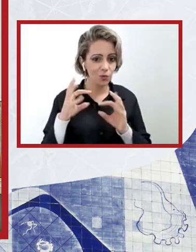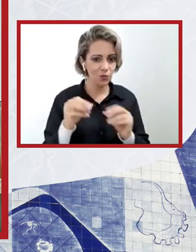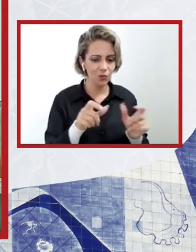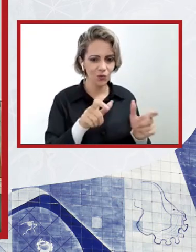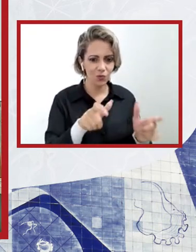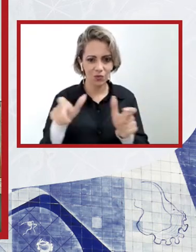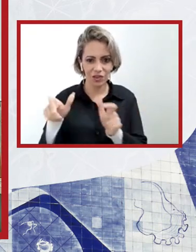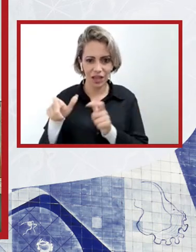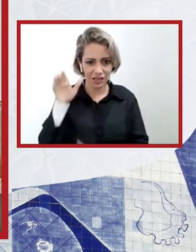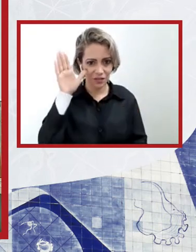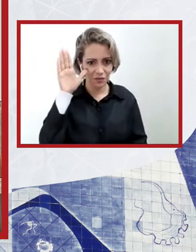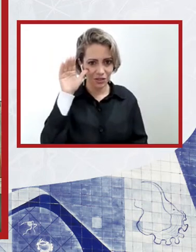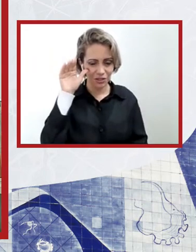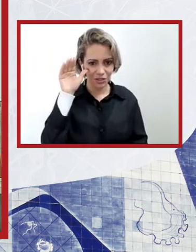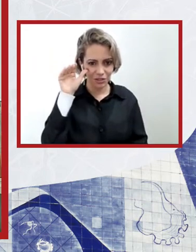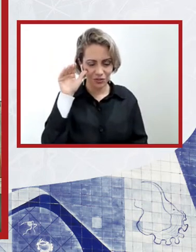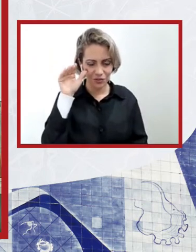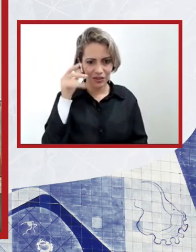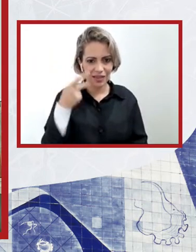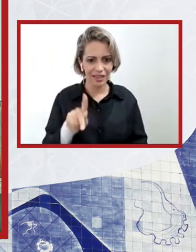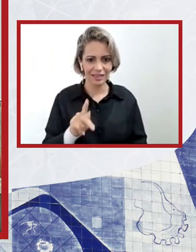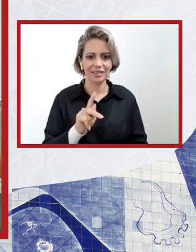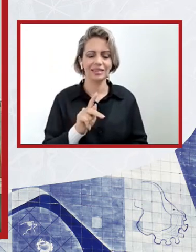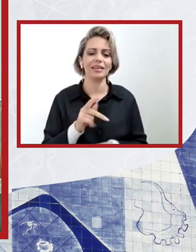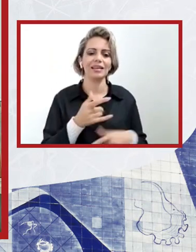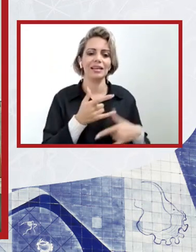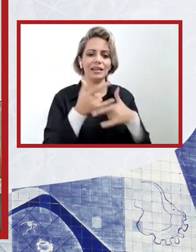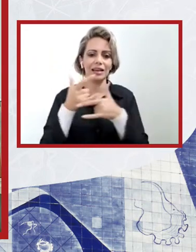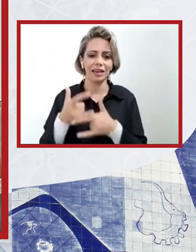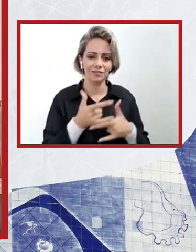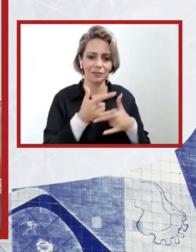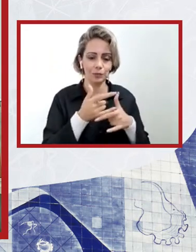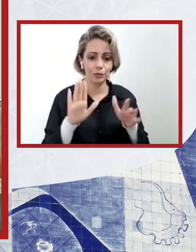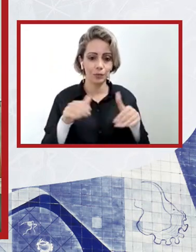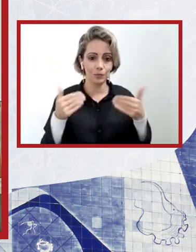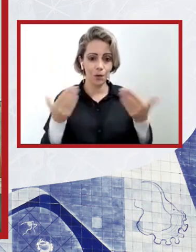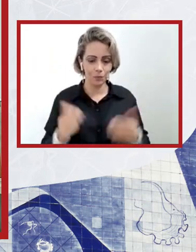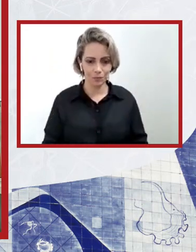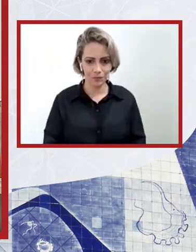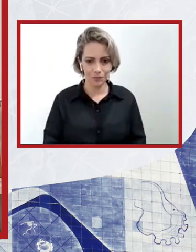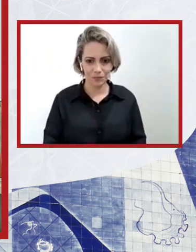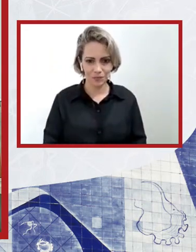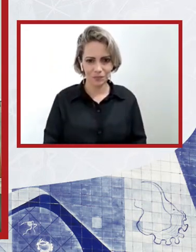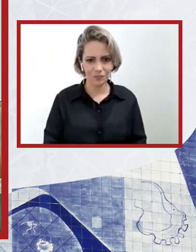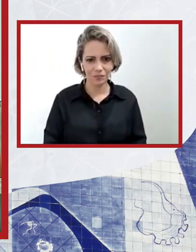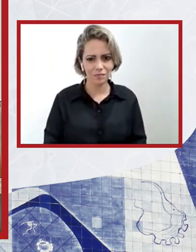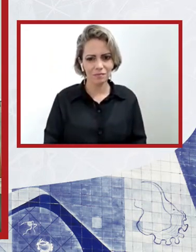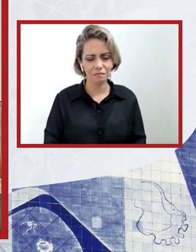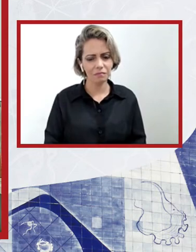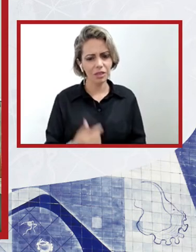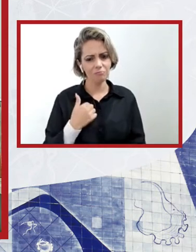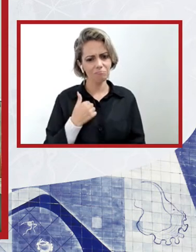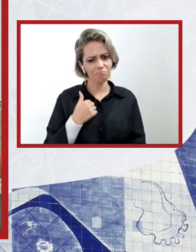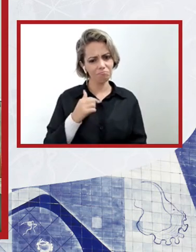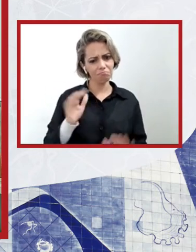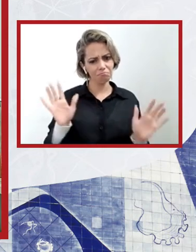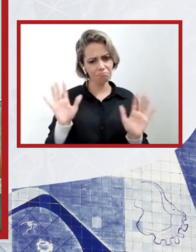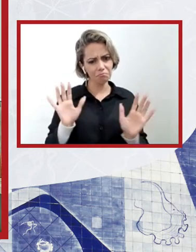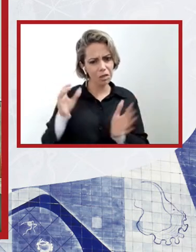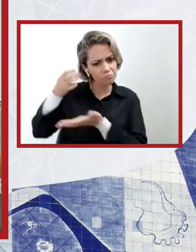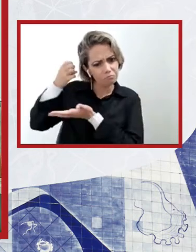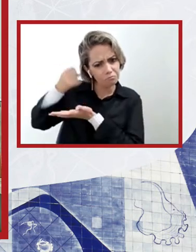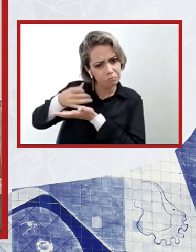assistindo essa live. Bom, uma pequena audiodescrição. Eu realmente não sou um bom audiodescritor de mim